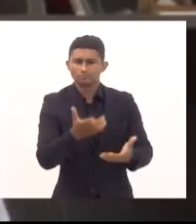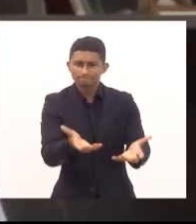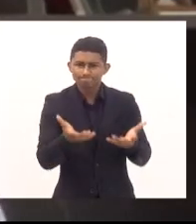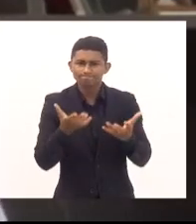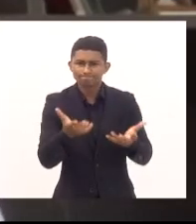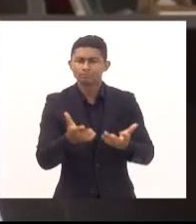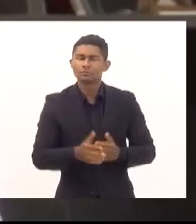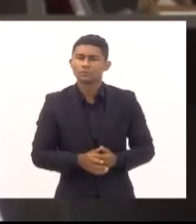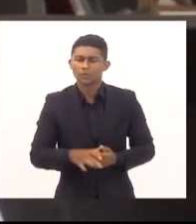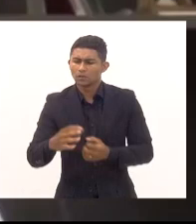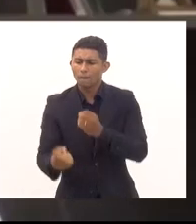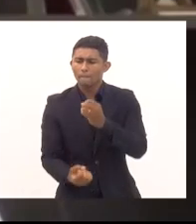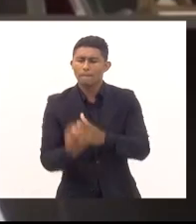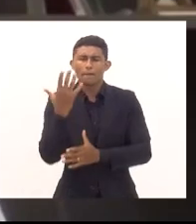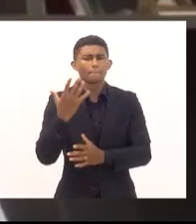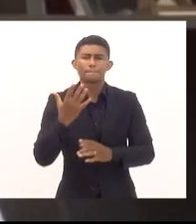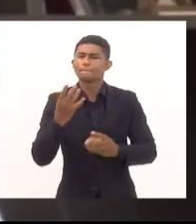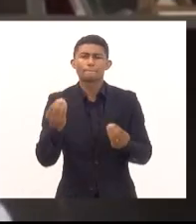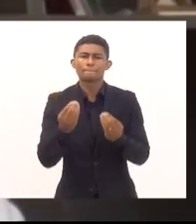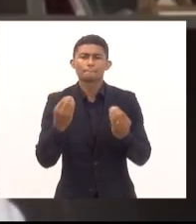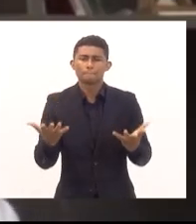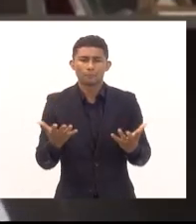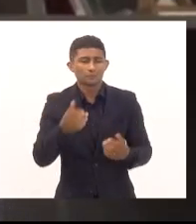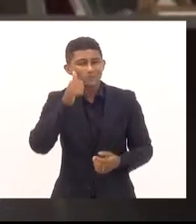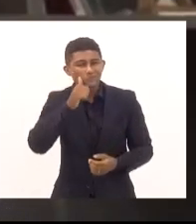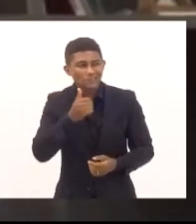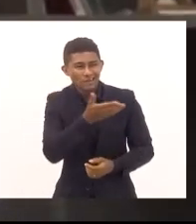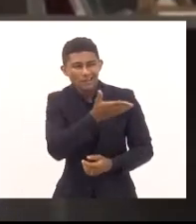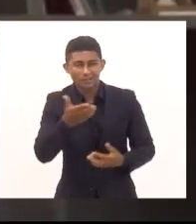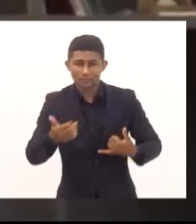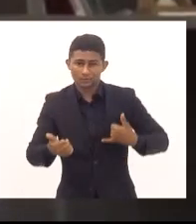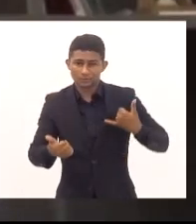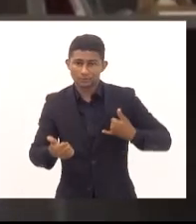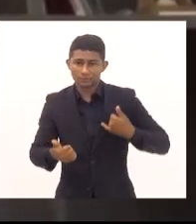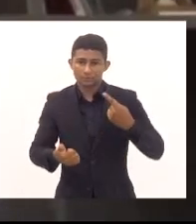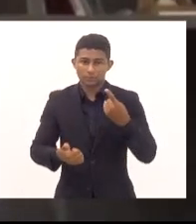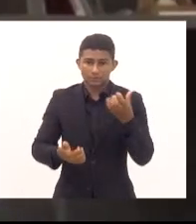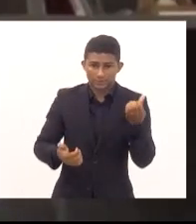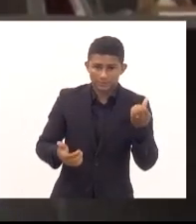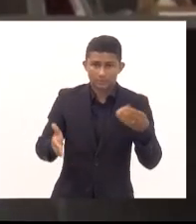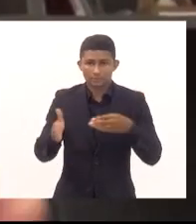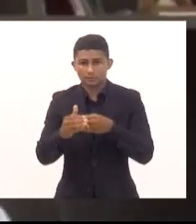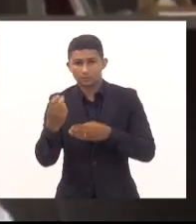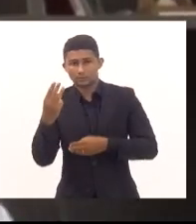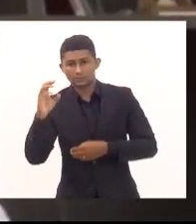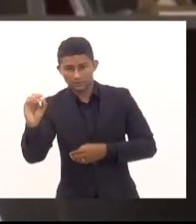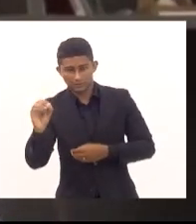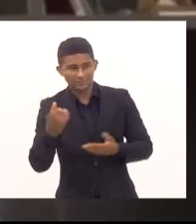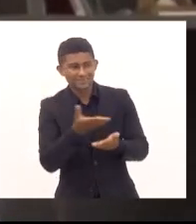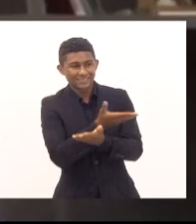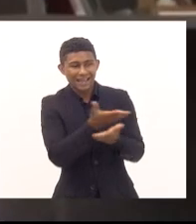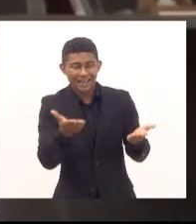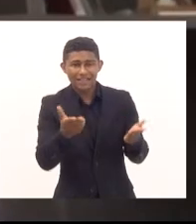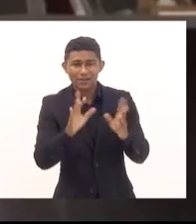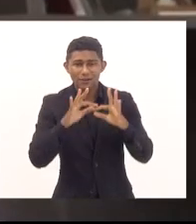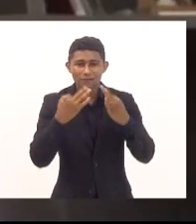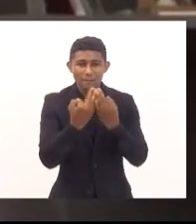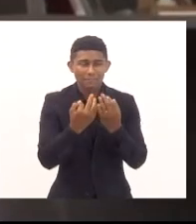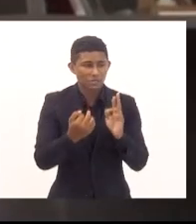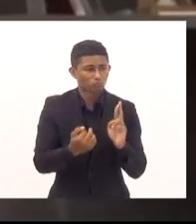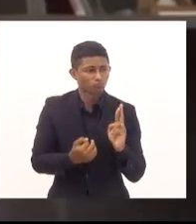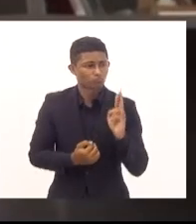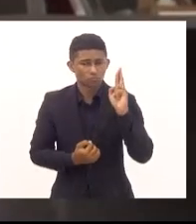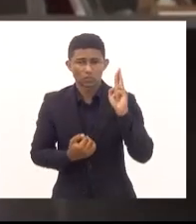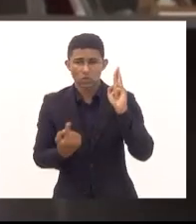foi criado para as mulheres com idades entre 16 e 30 anos e que são chefes de família.